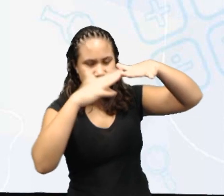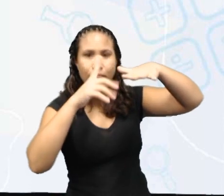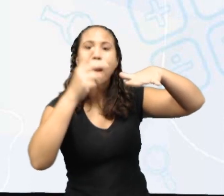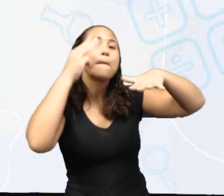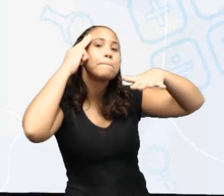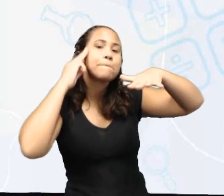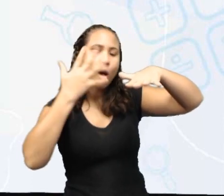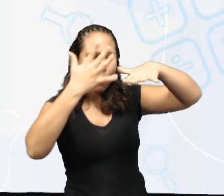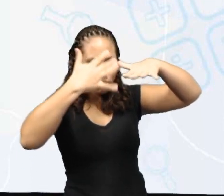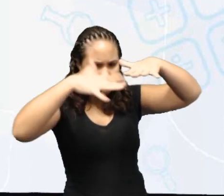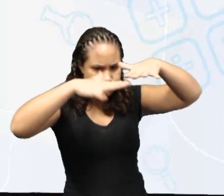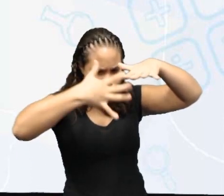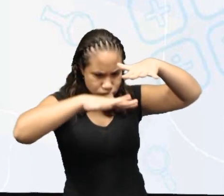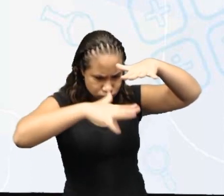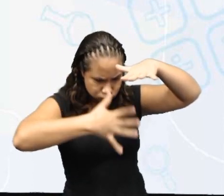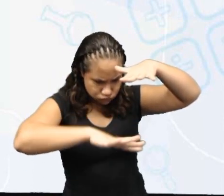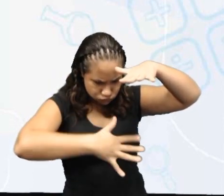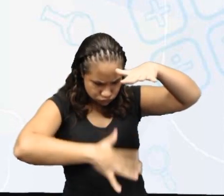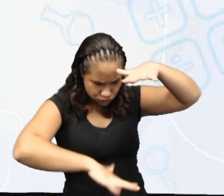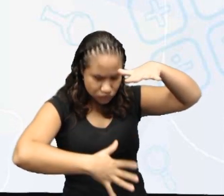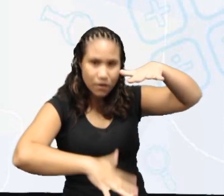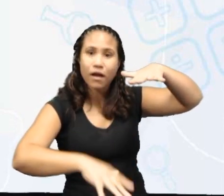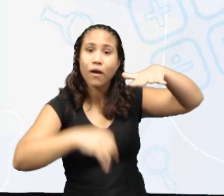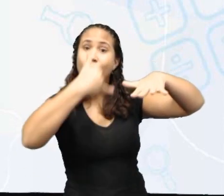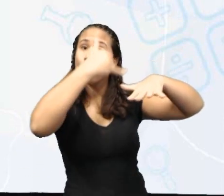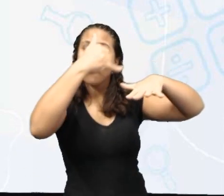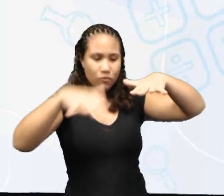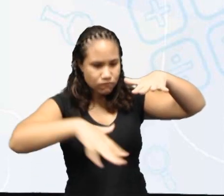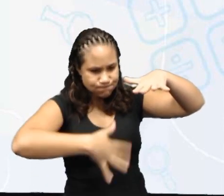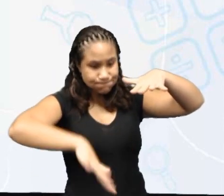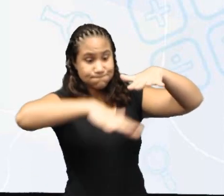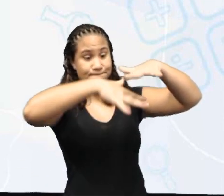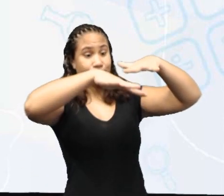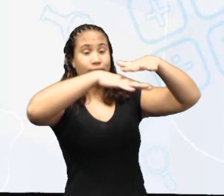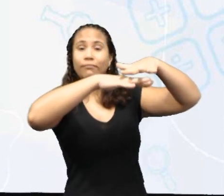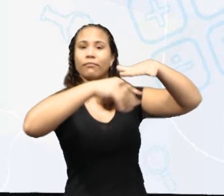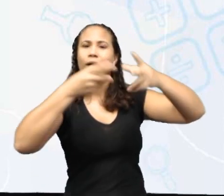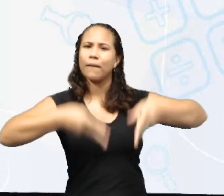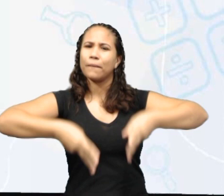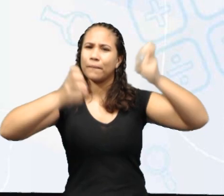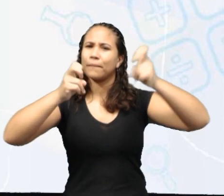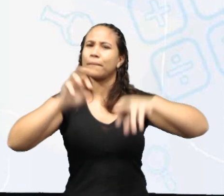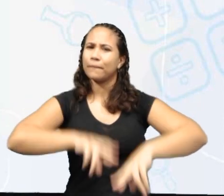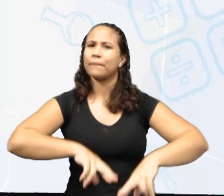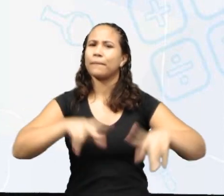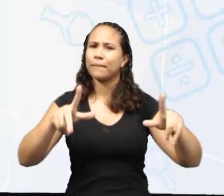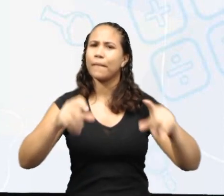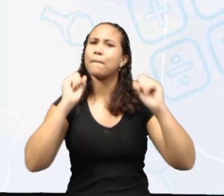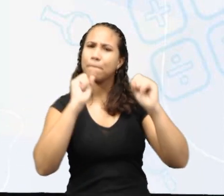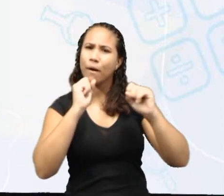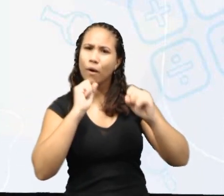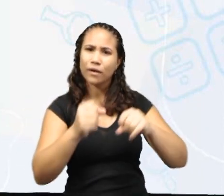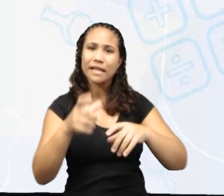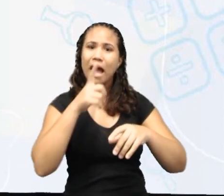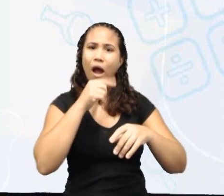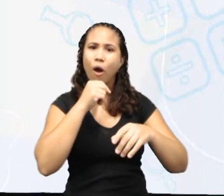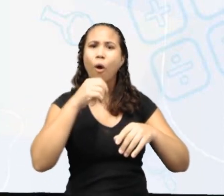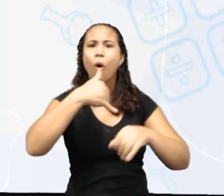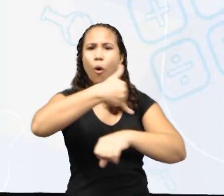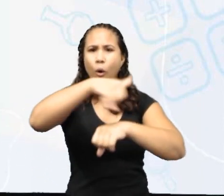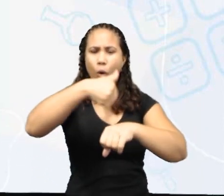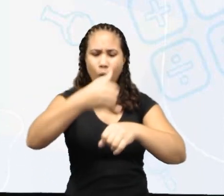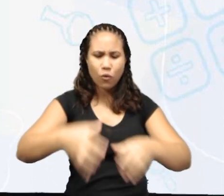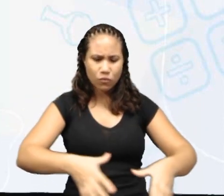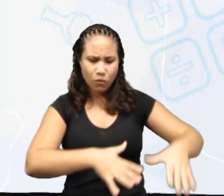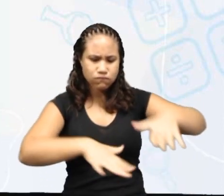no fundo, deixando o óleo, que é mais leve, na parte de cima. Depois, então, basta derramar o óleo em outro recipiente